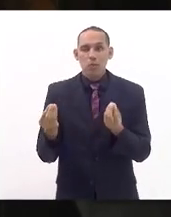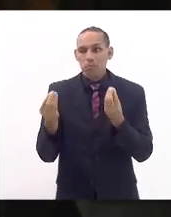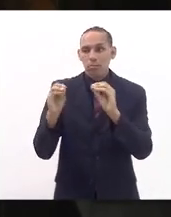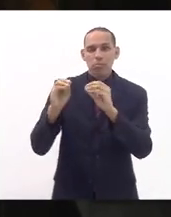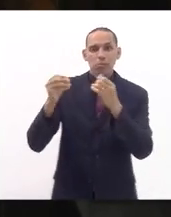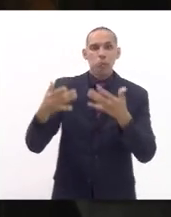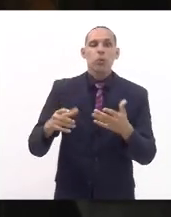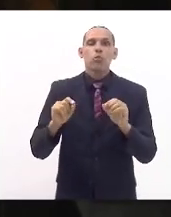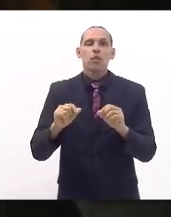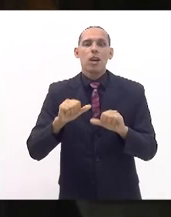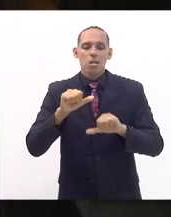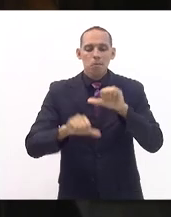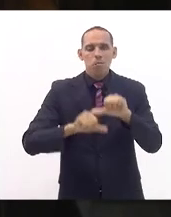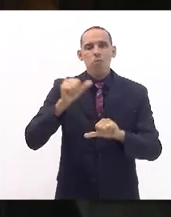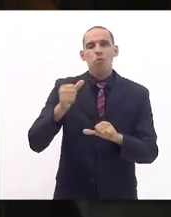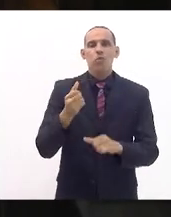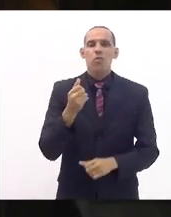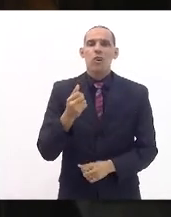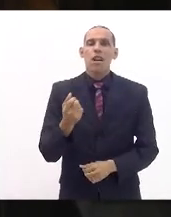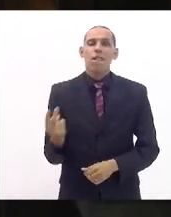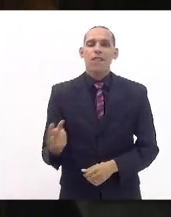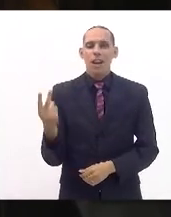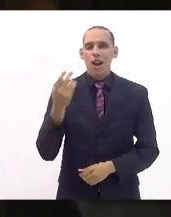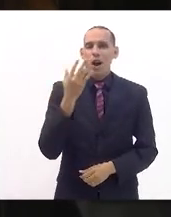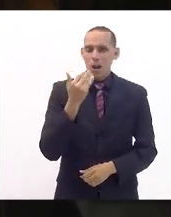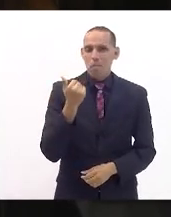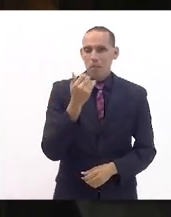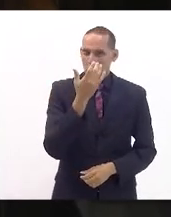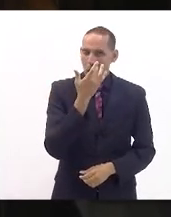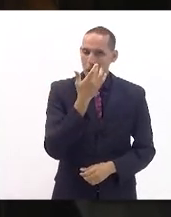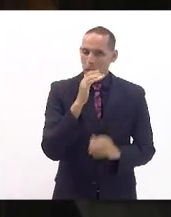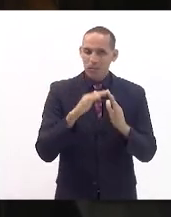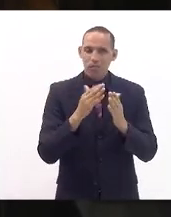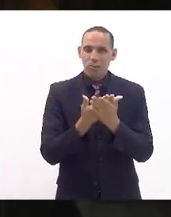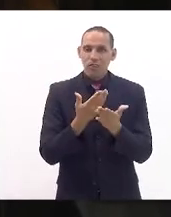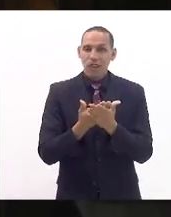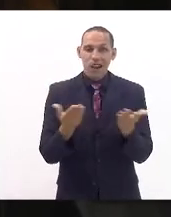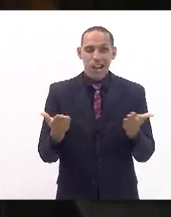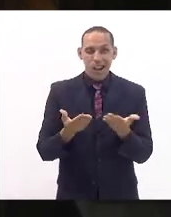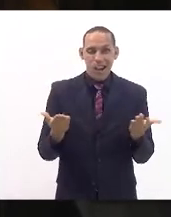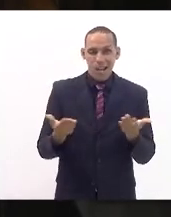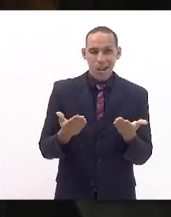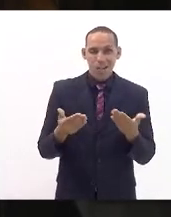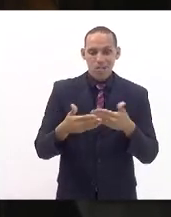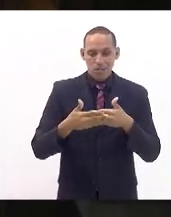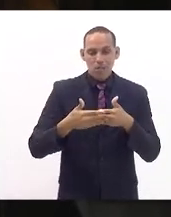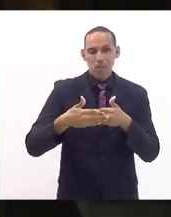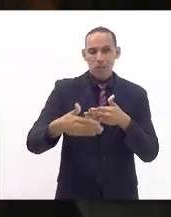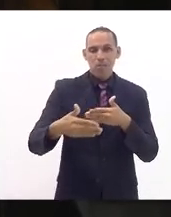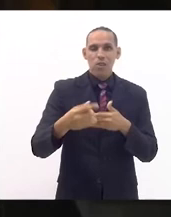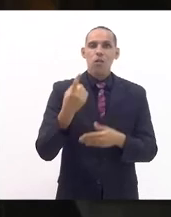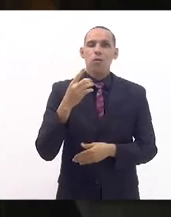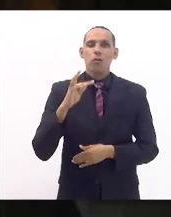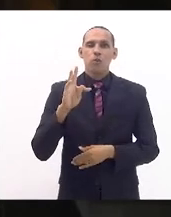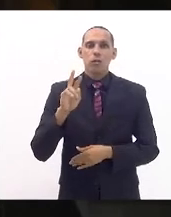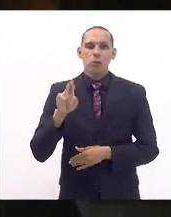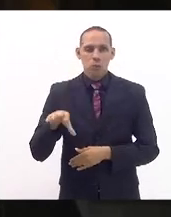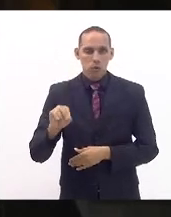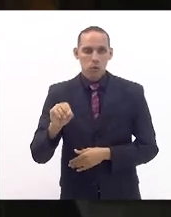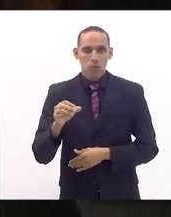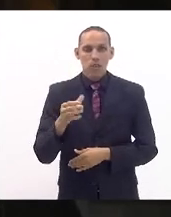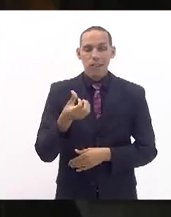um reajuste no valor da alimentação escolar. O valor da alimentação nas escolas com turno foi de